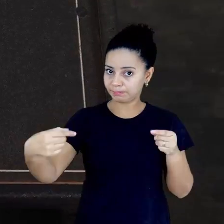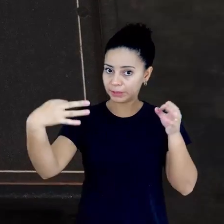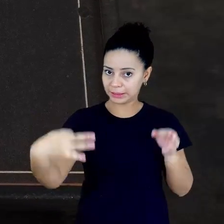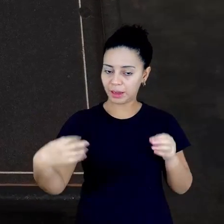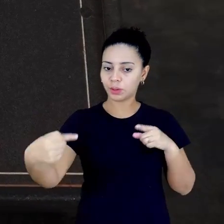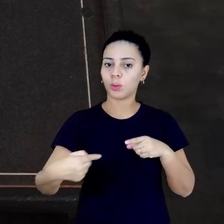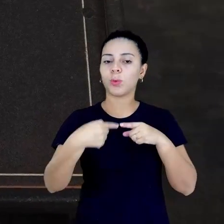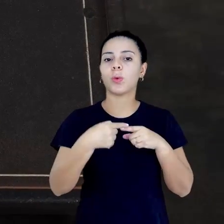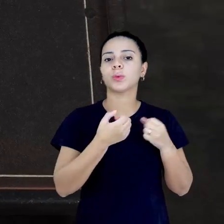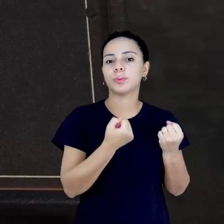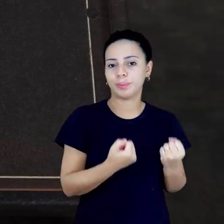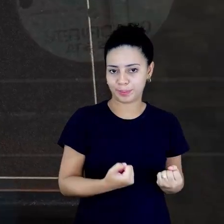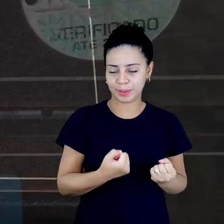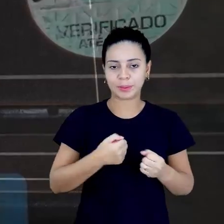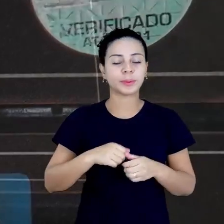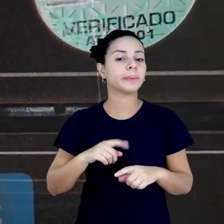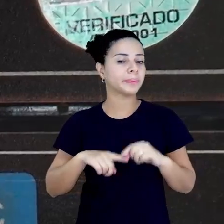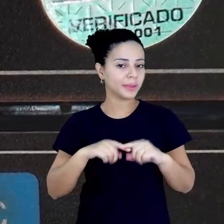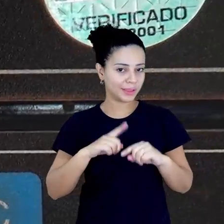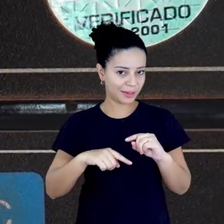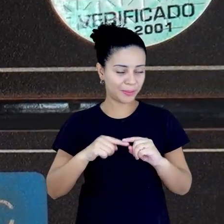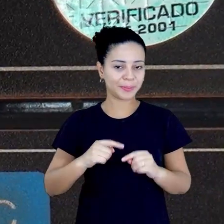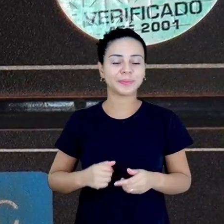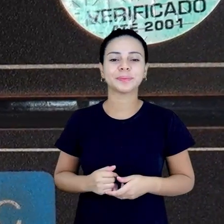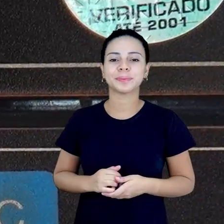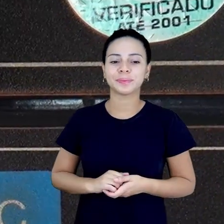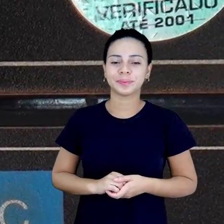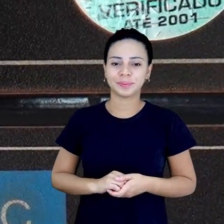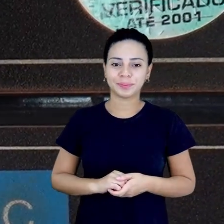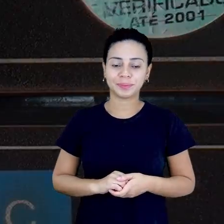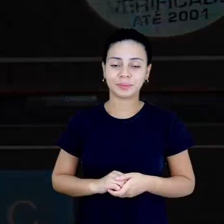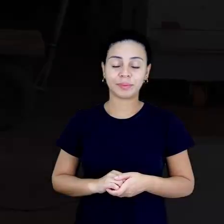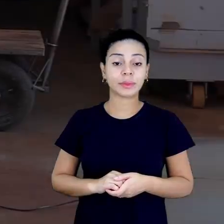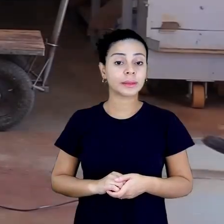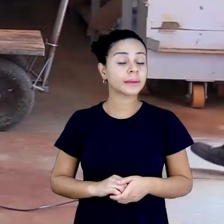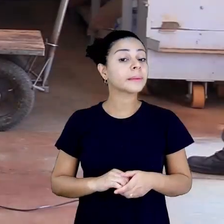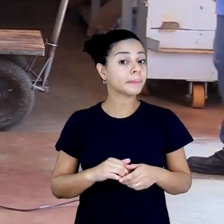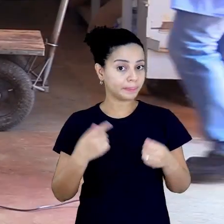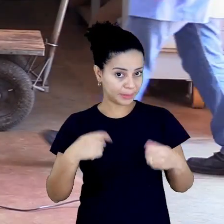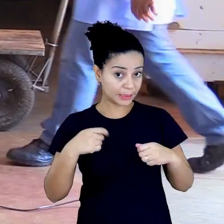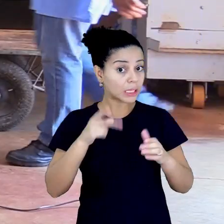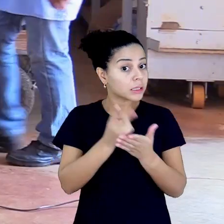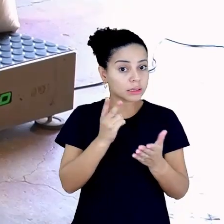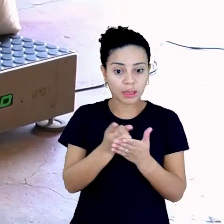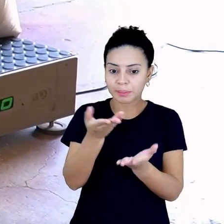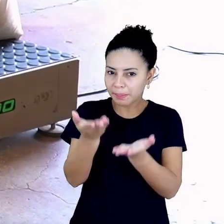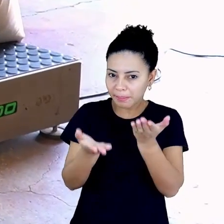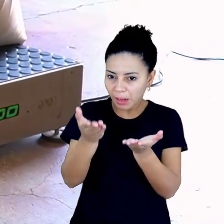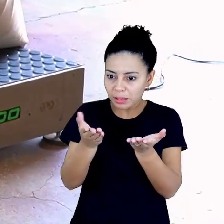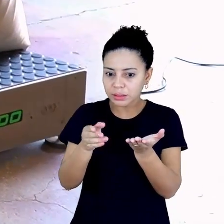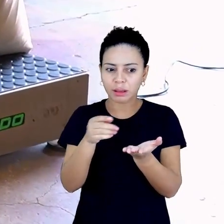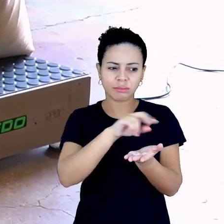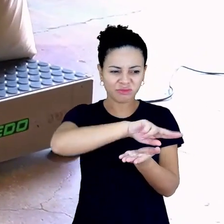massa a ser pesada, obtendo o peso total do material entregue ao laboratório. Tais cuidados devem